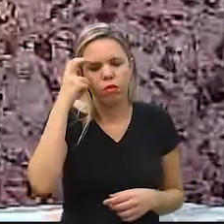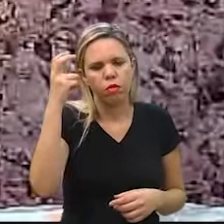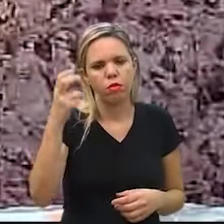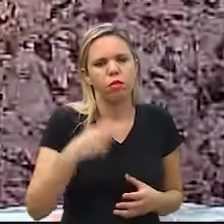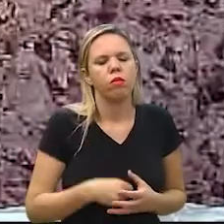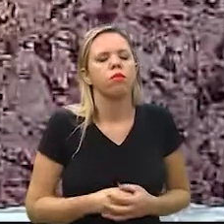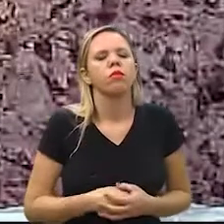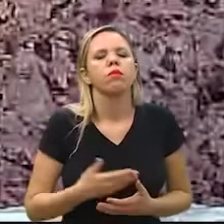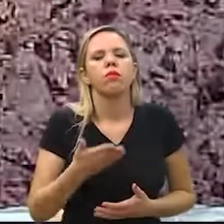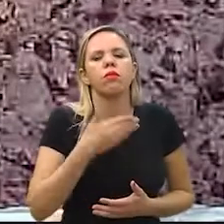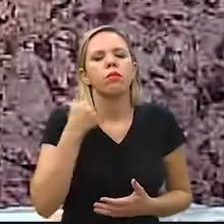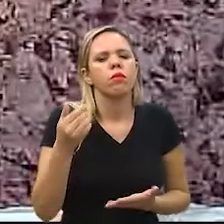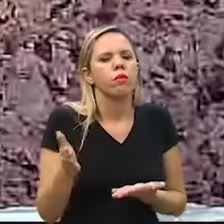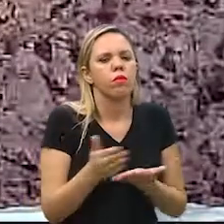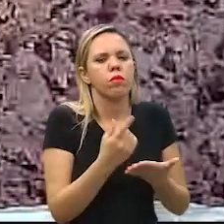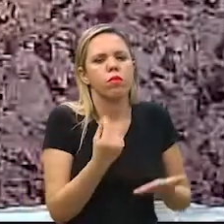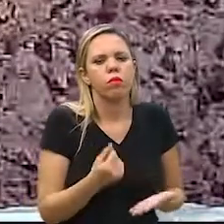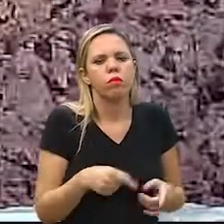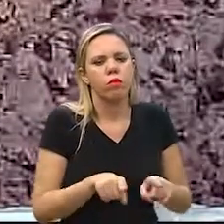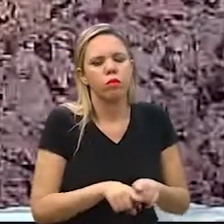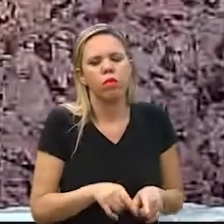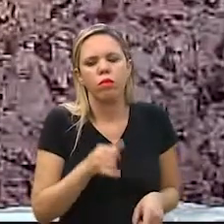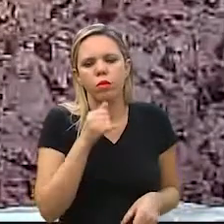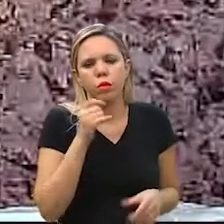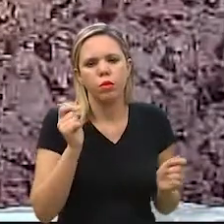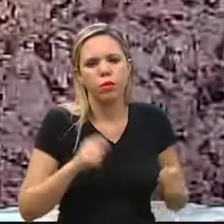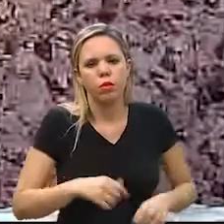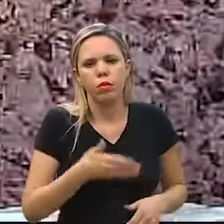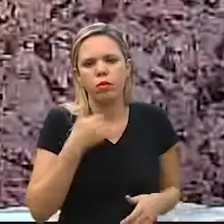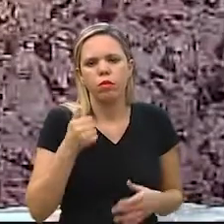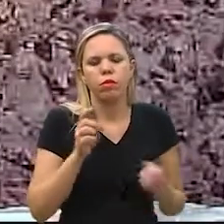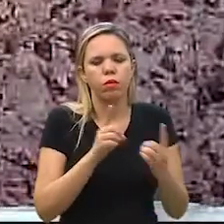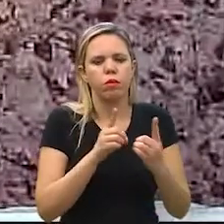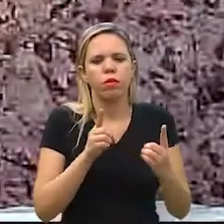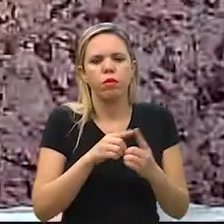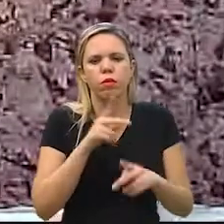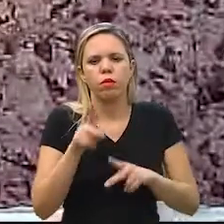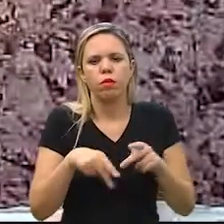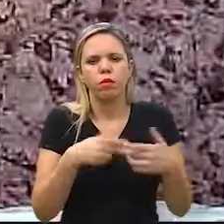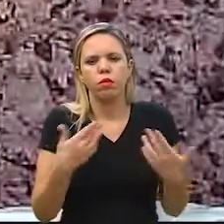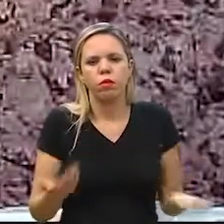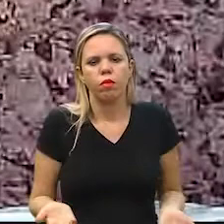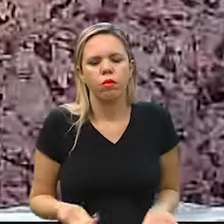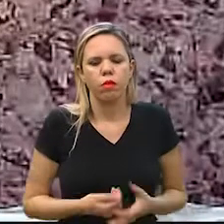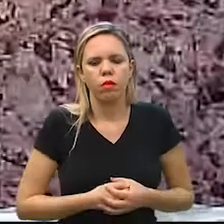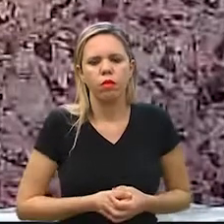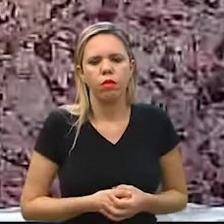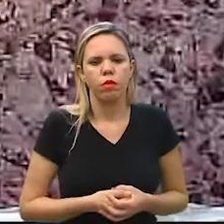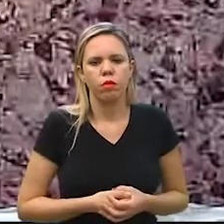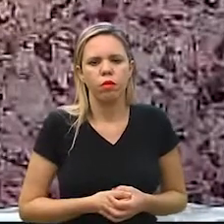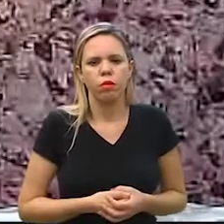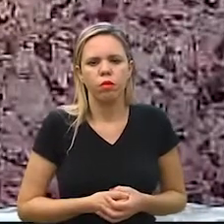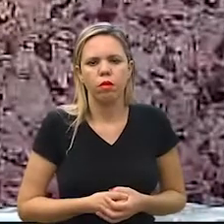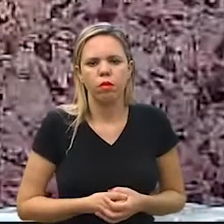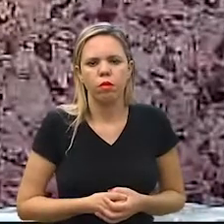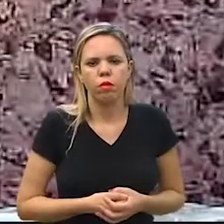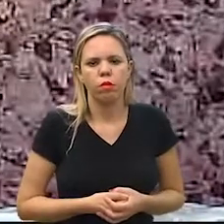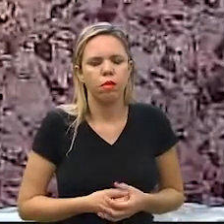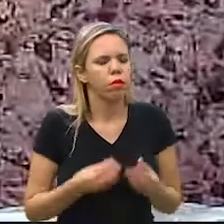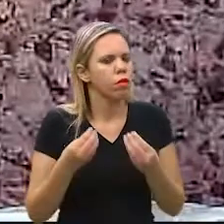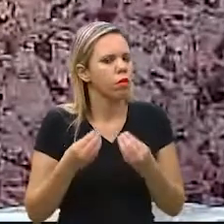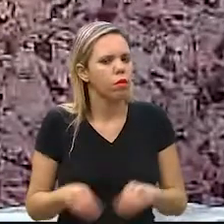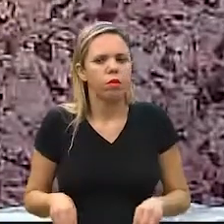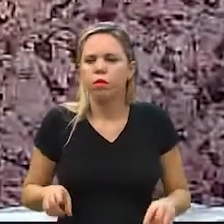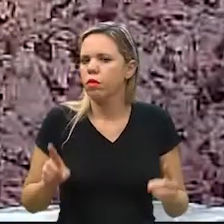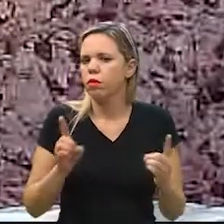inteligência, melhorar a arrecadação e, com isso, poder melhorar o atendimento à população, né? Então, não precarizar